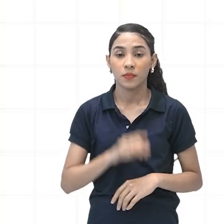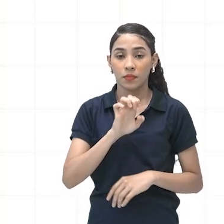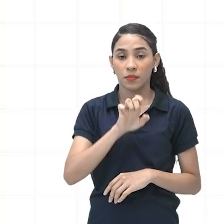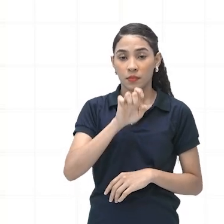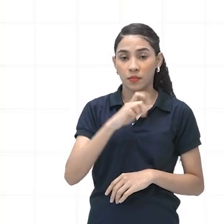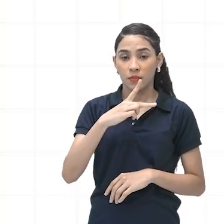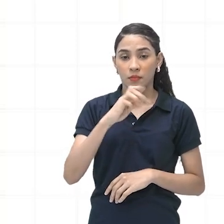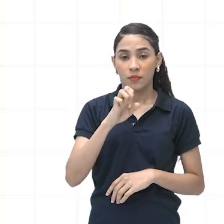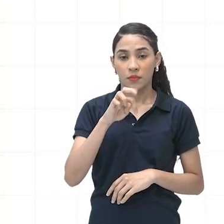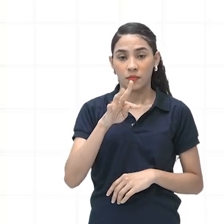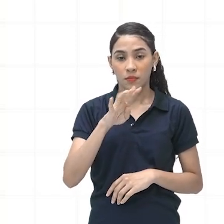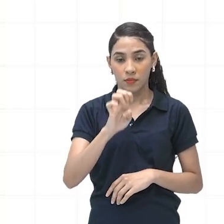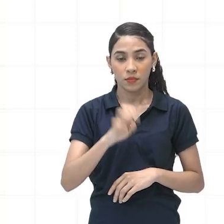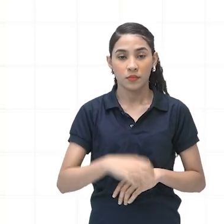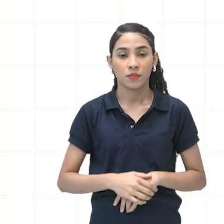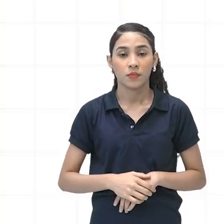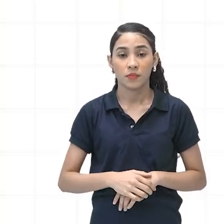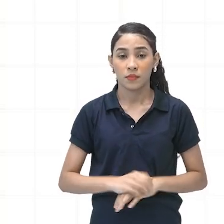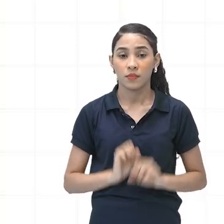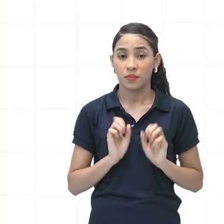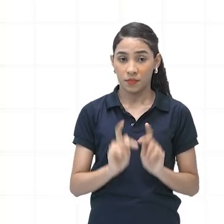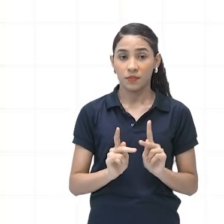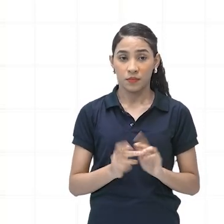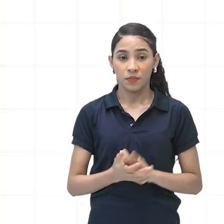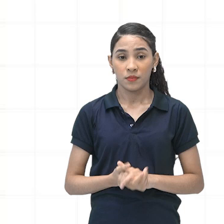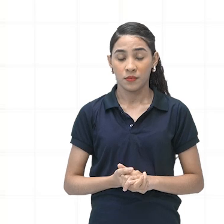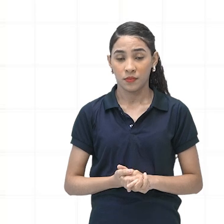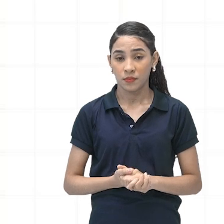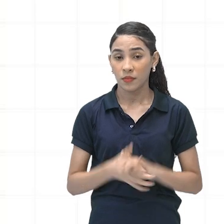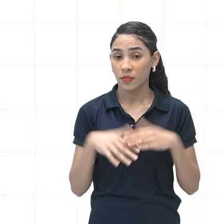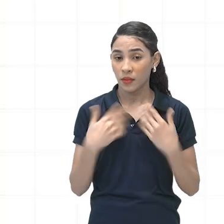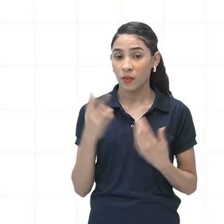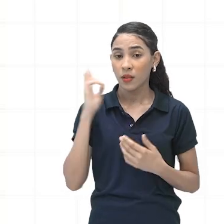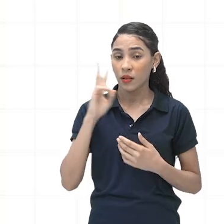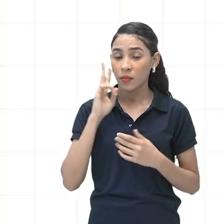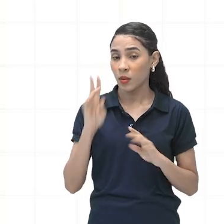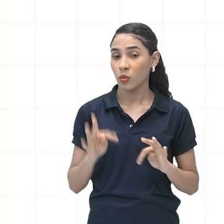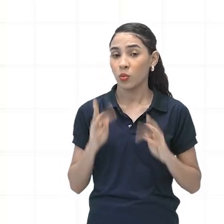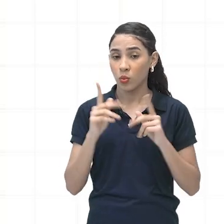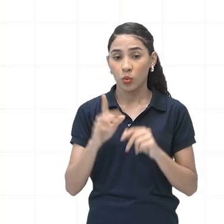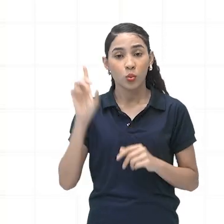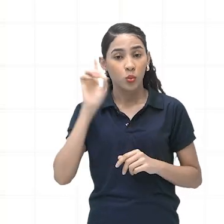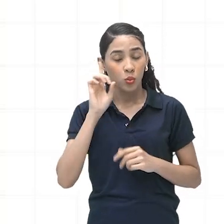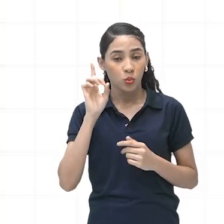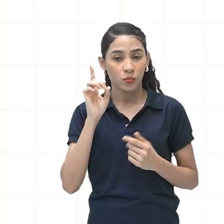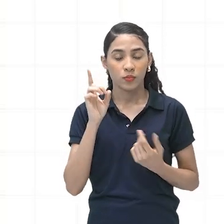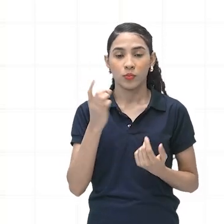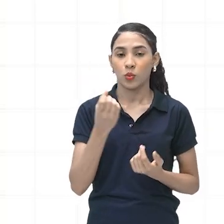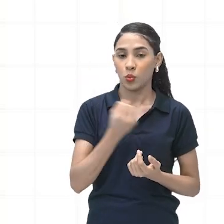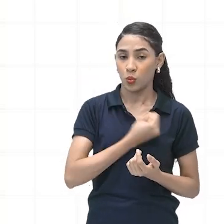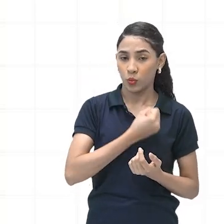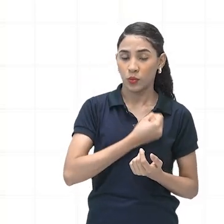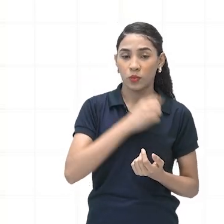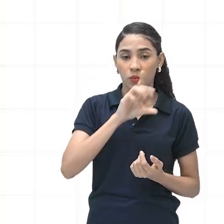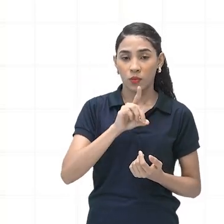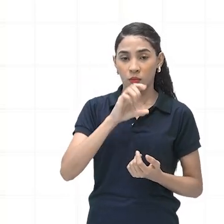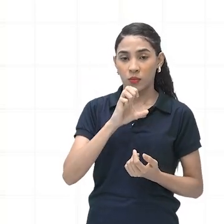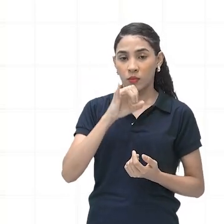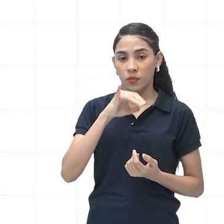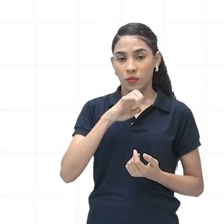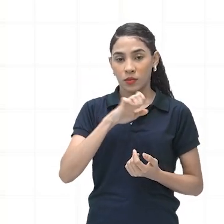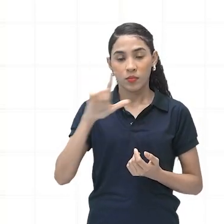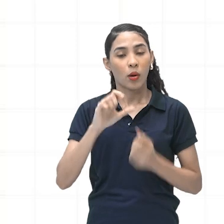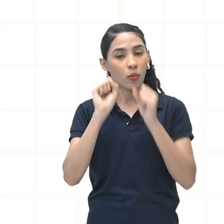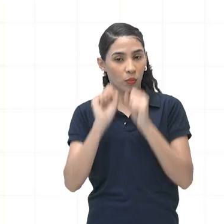expoente do radicando. Tranquilo? Então, lembre-se que todo número decimal eu posso escrever como